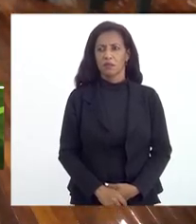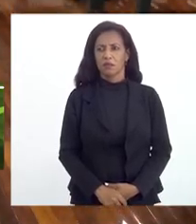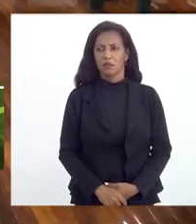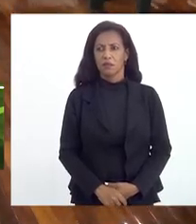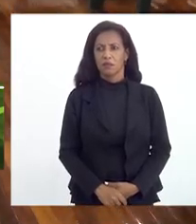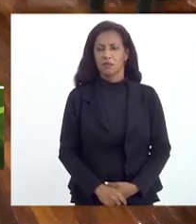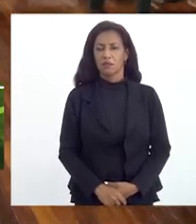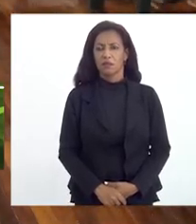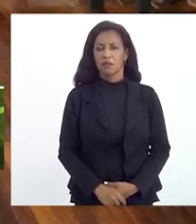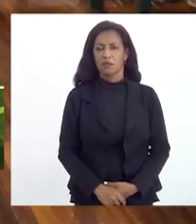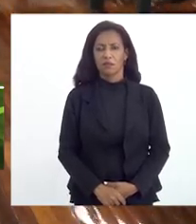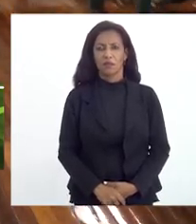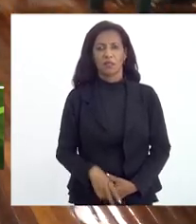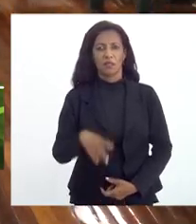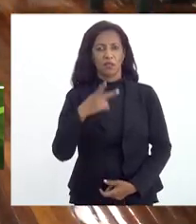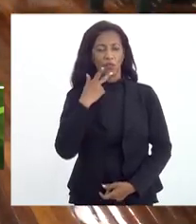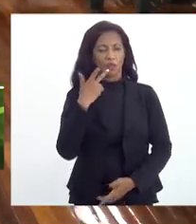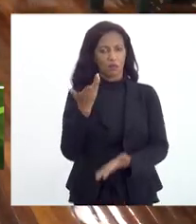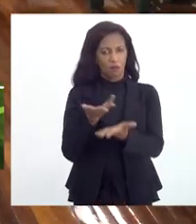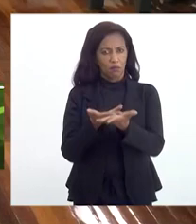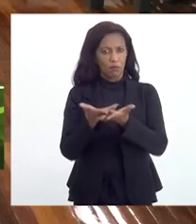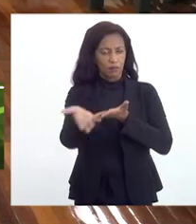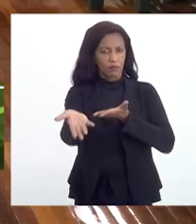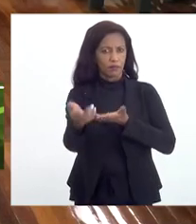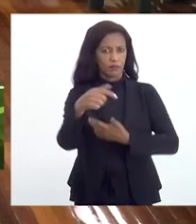Eu quero dar um encaminhamento aqui.